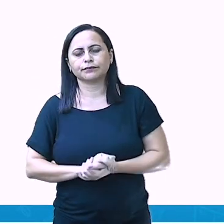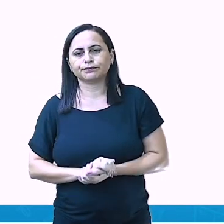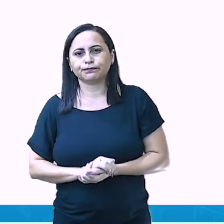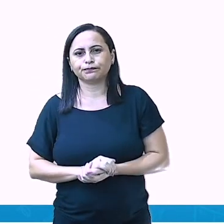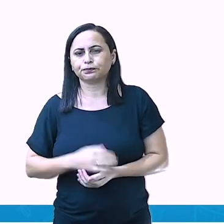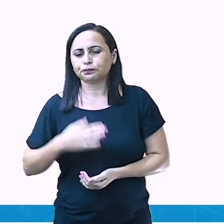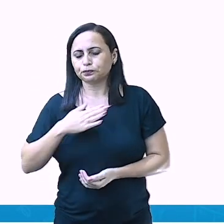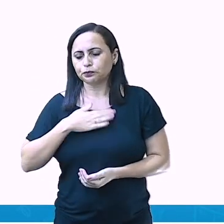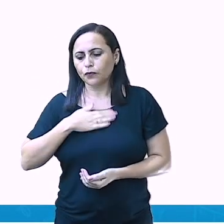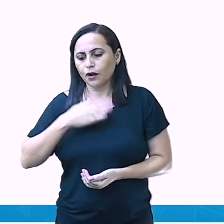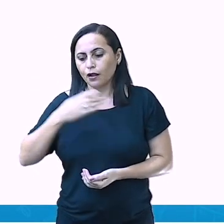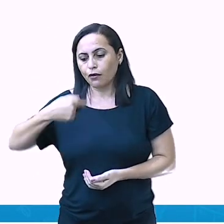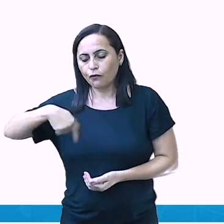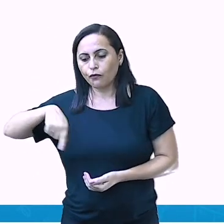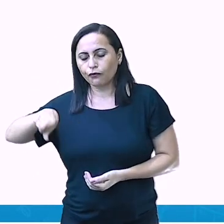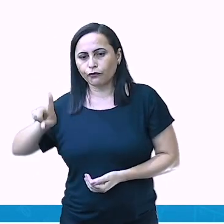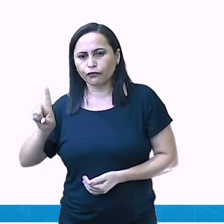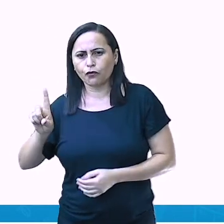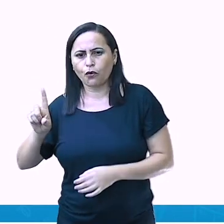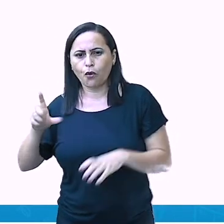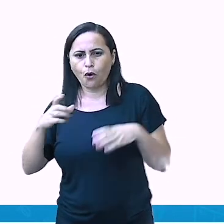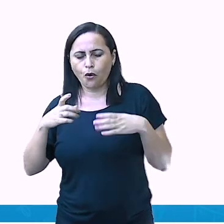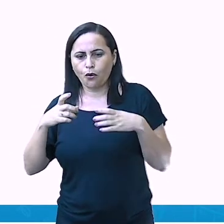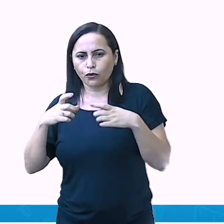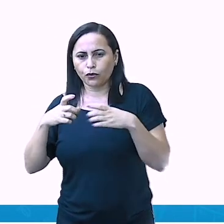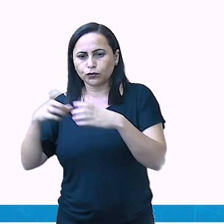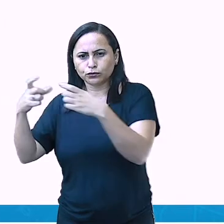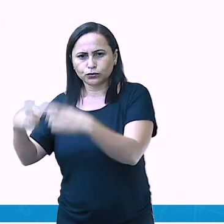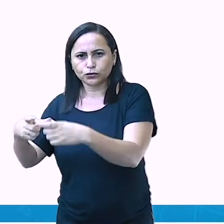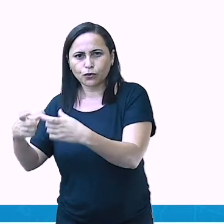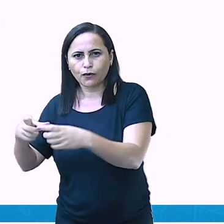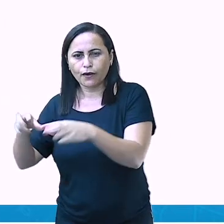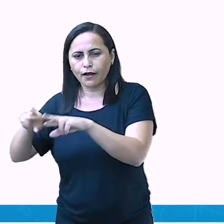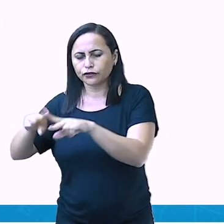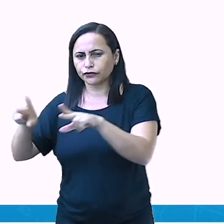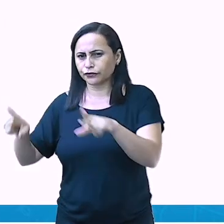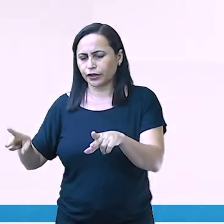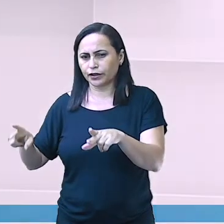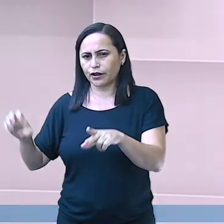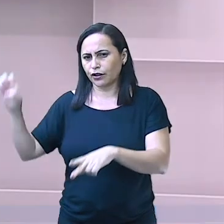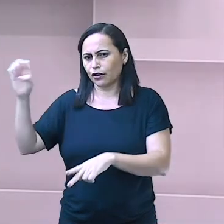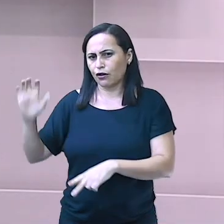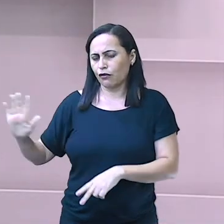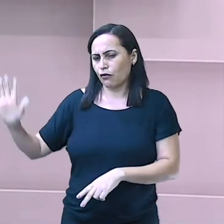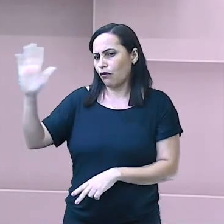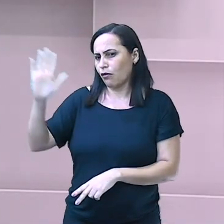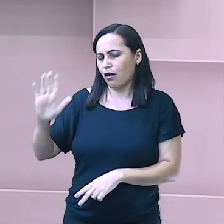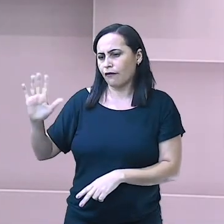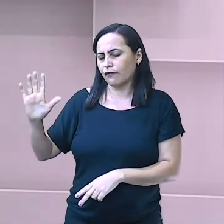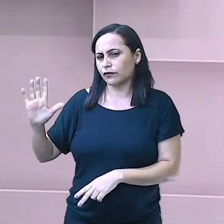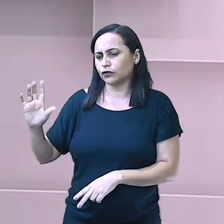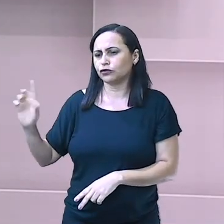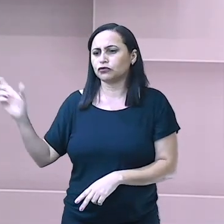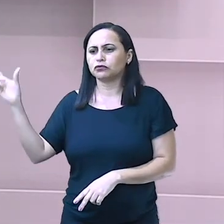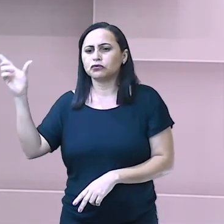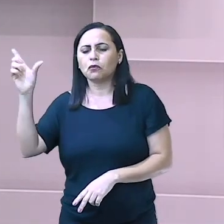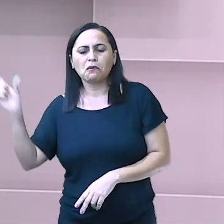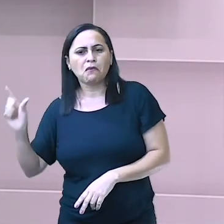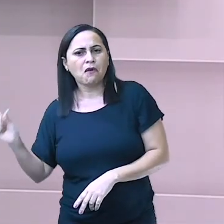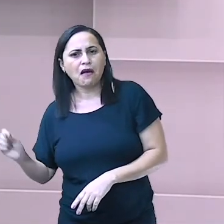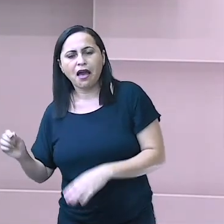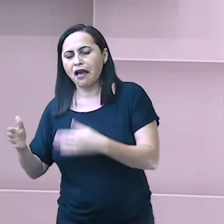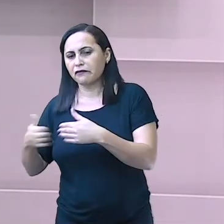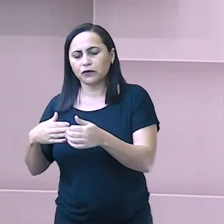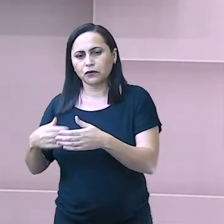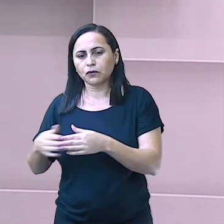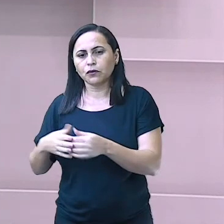Se eu saio da minha região e vou lá para a Europa, ou para a Ásia, ou para a África, eu vou então